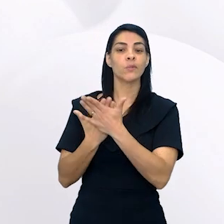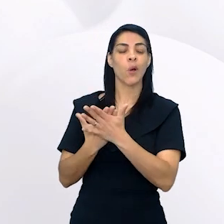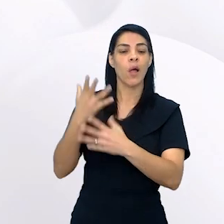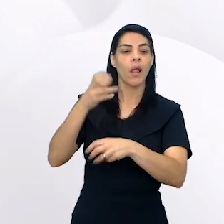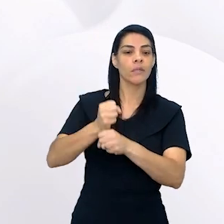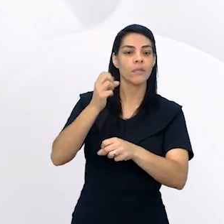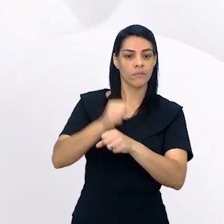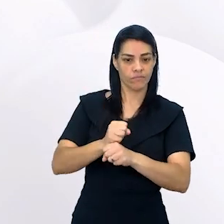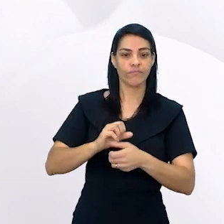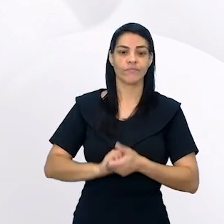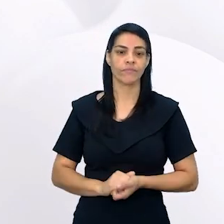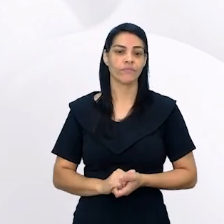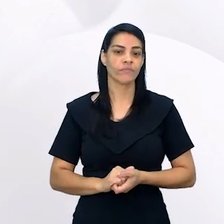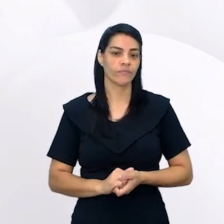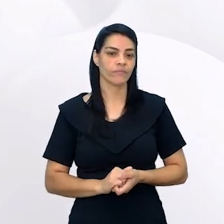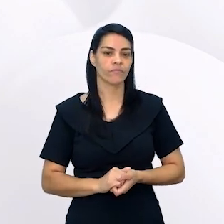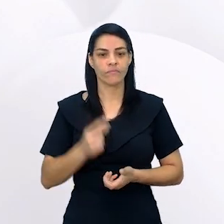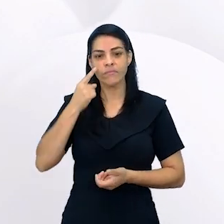ponto